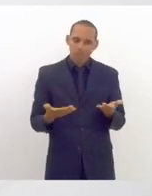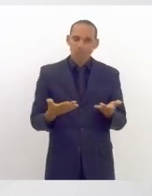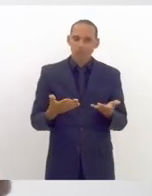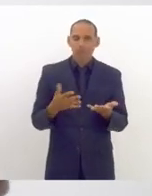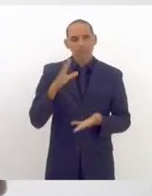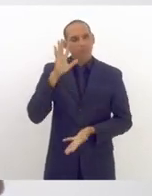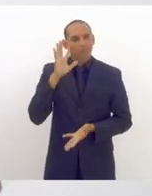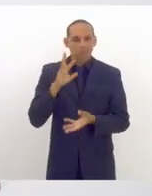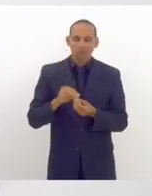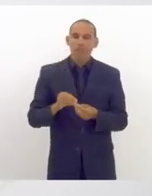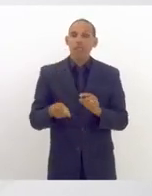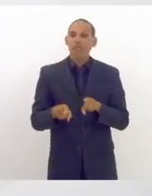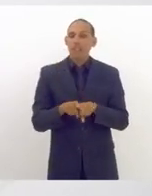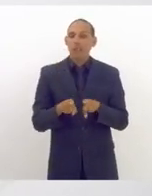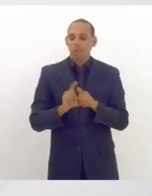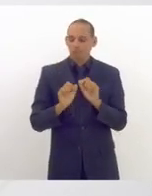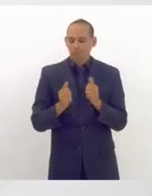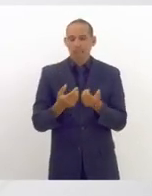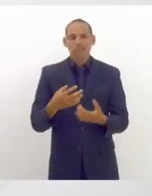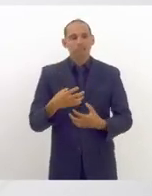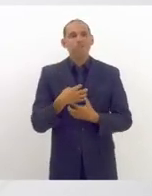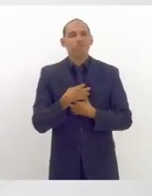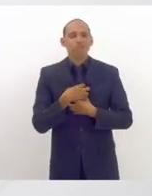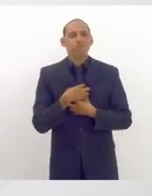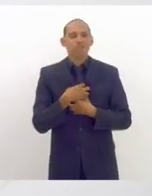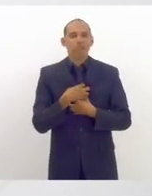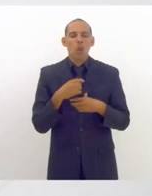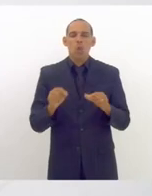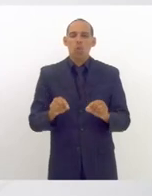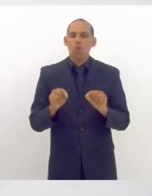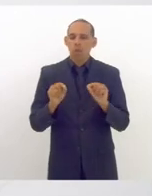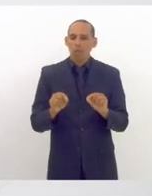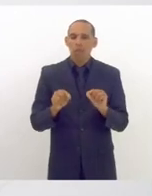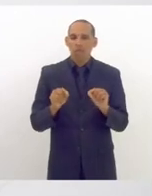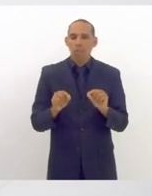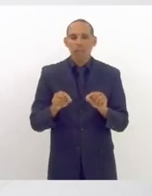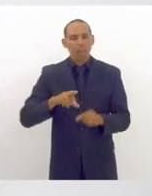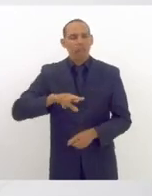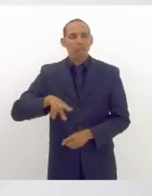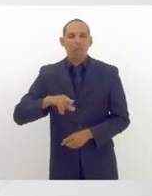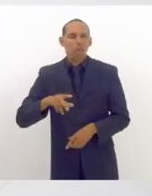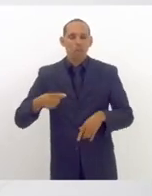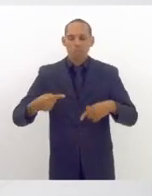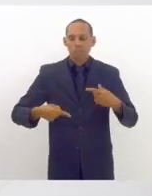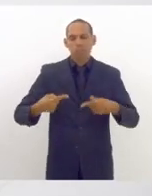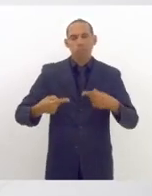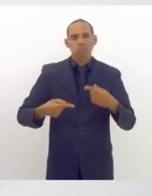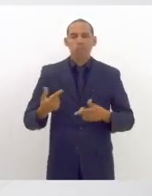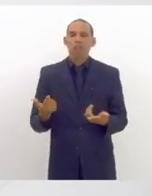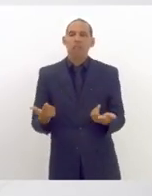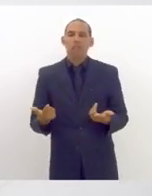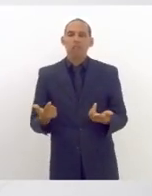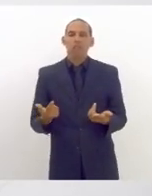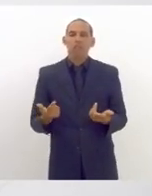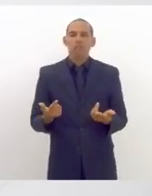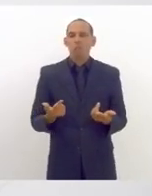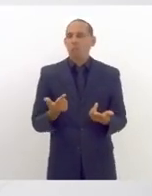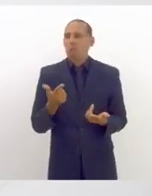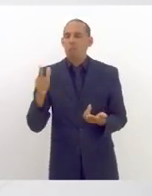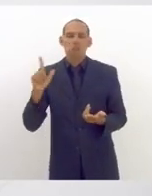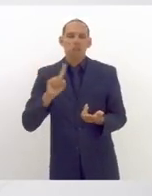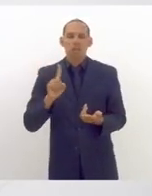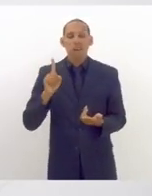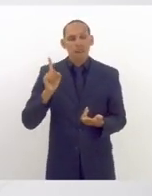um sentimento também da casa não não passando ao Largo de nenhuma discussão que muitas aqui são justas inclusive